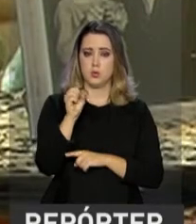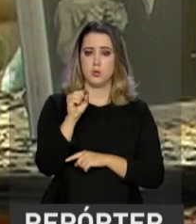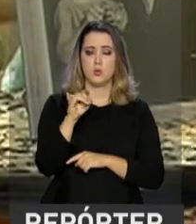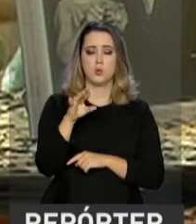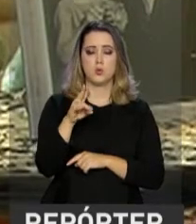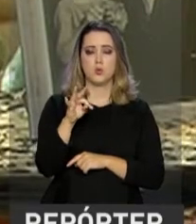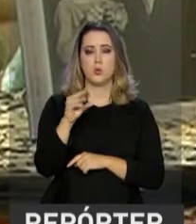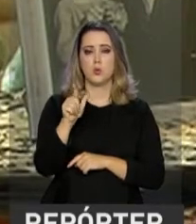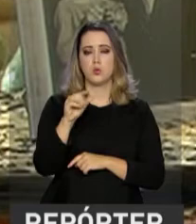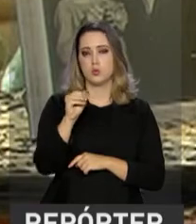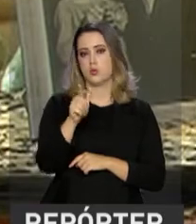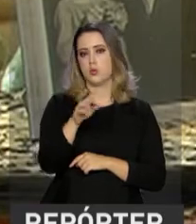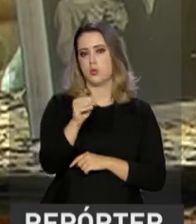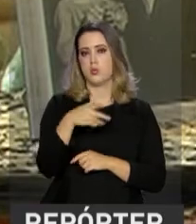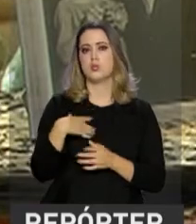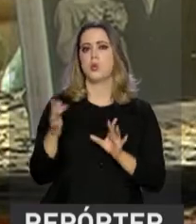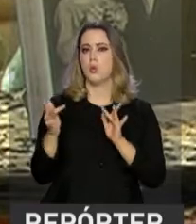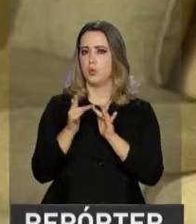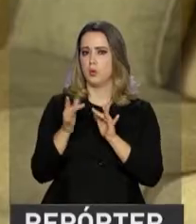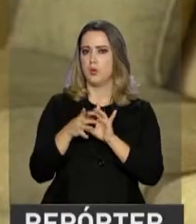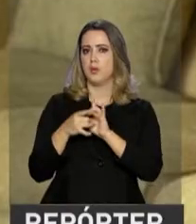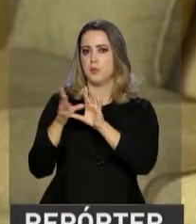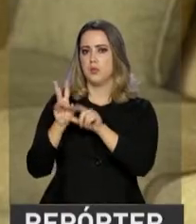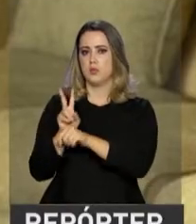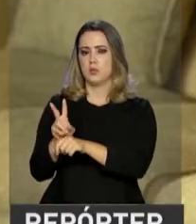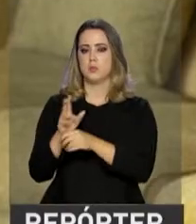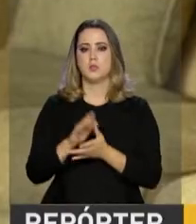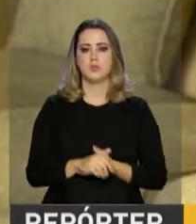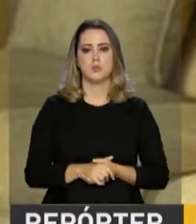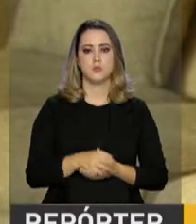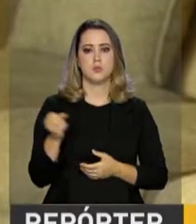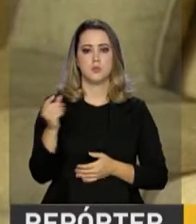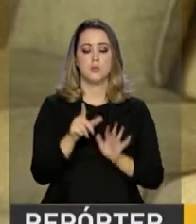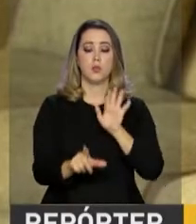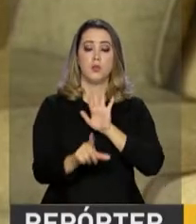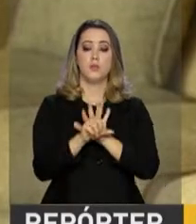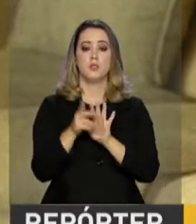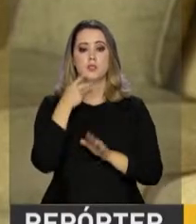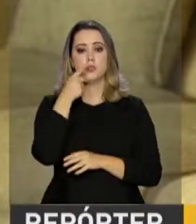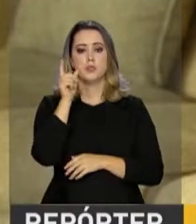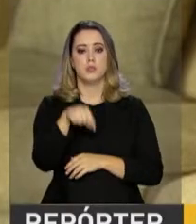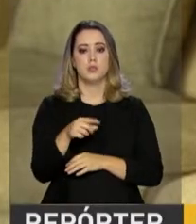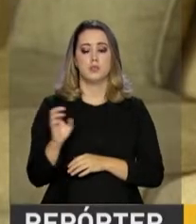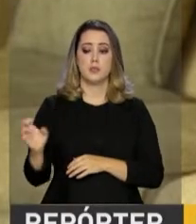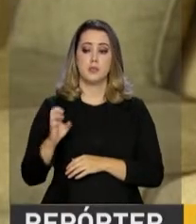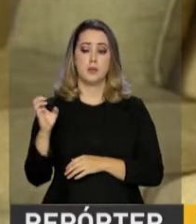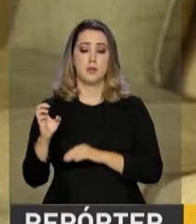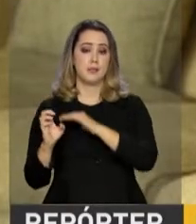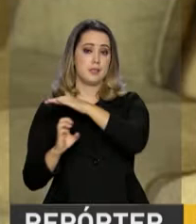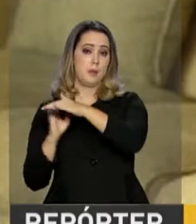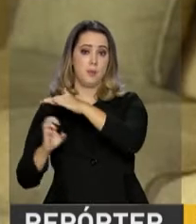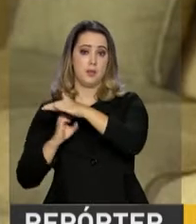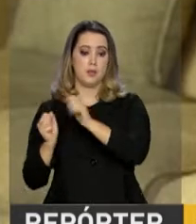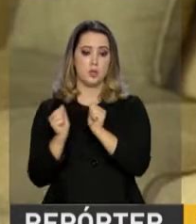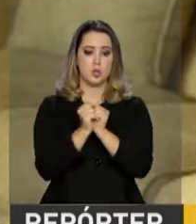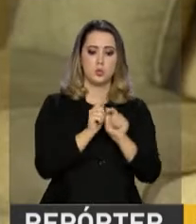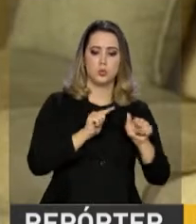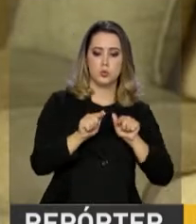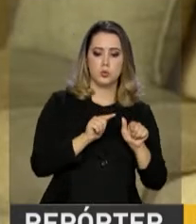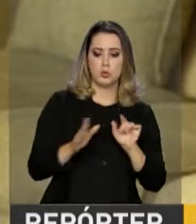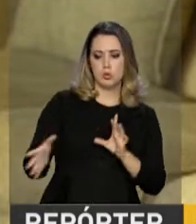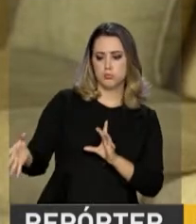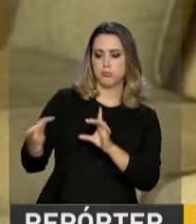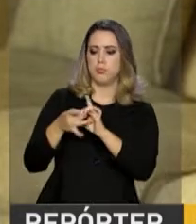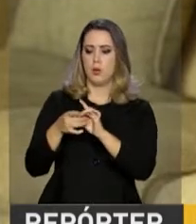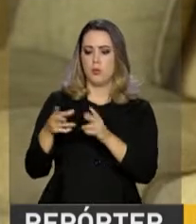combinou liberdade com proteção. A nova legislação diz o seguinte: se empregado e empregador quiser negociar e encurtar